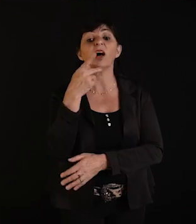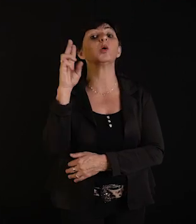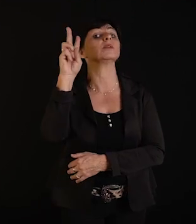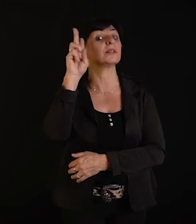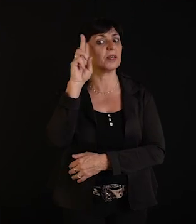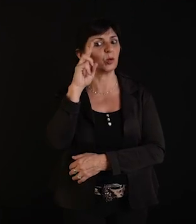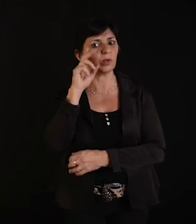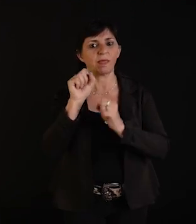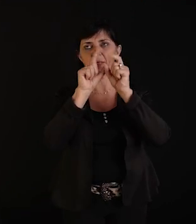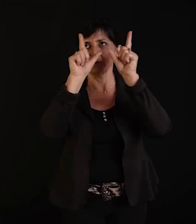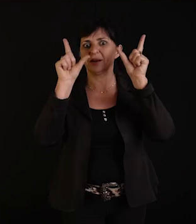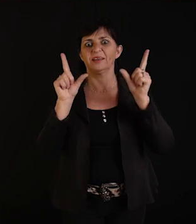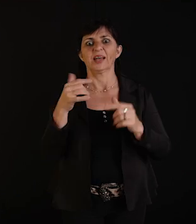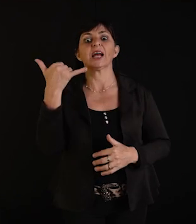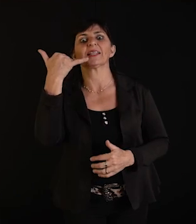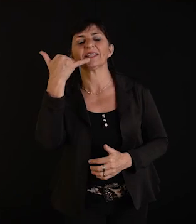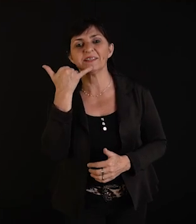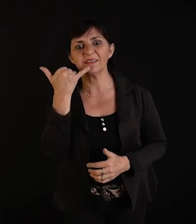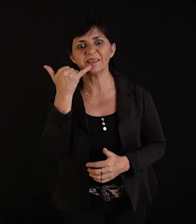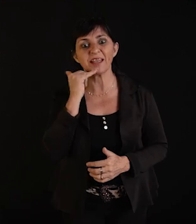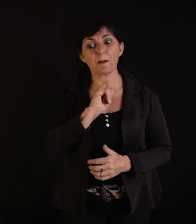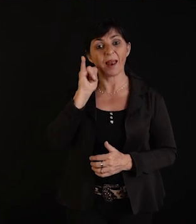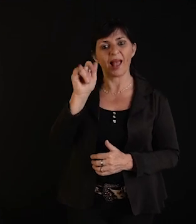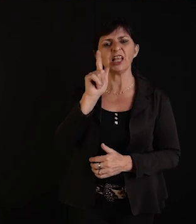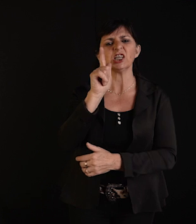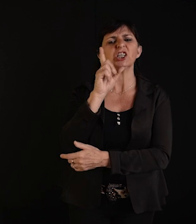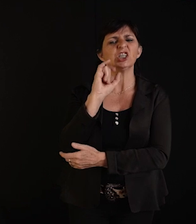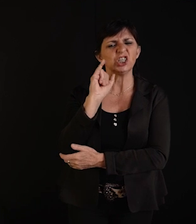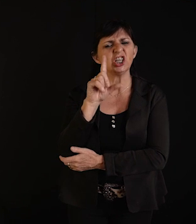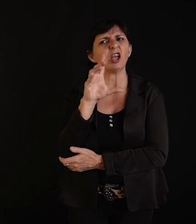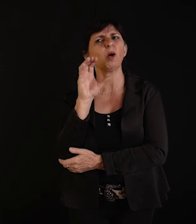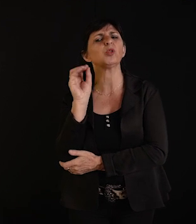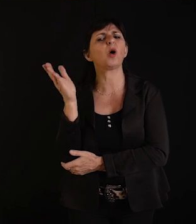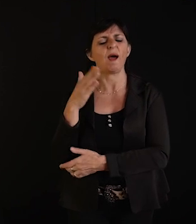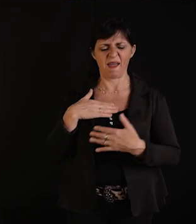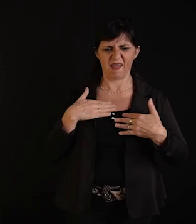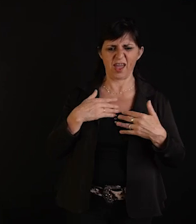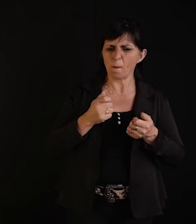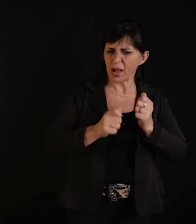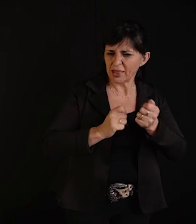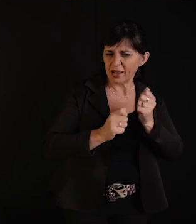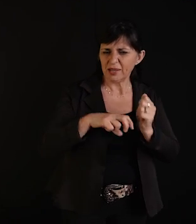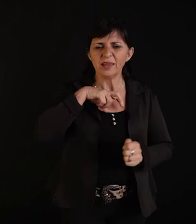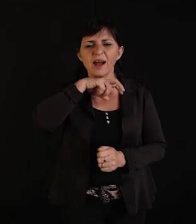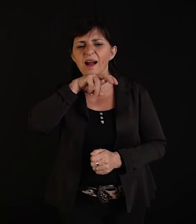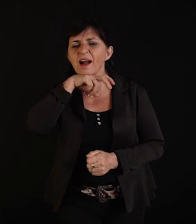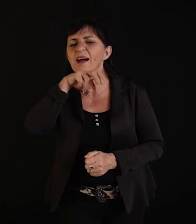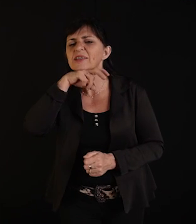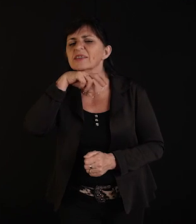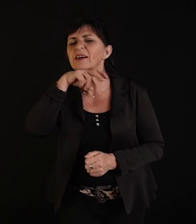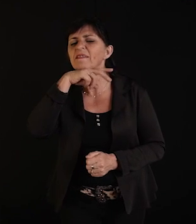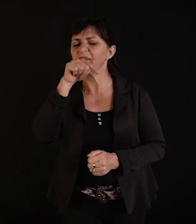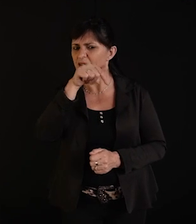segunda, liguei na segunda de manhã, se eu não me engano. Quando eu liguei pra ele: "Seu Gildo, sou eu, baterista aqui de Cascavel, tal, Vanclei.